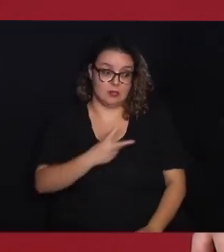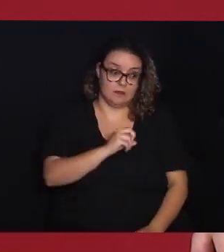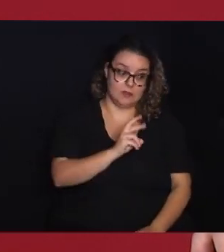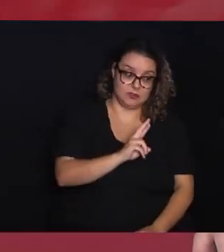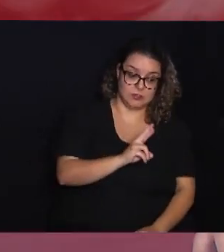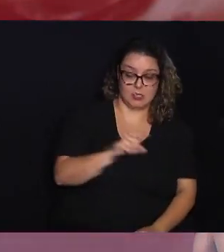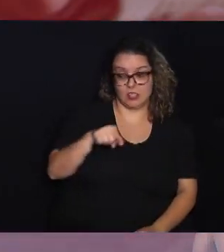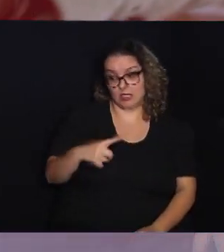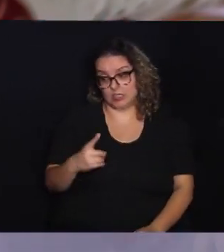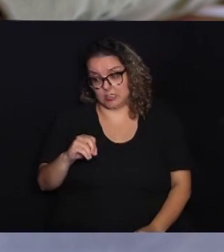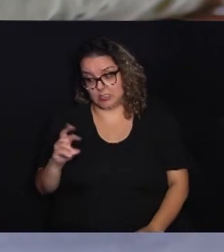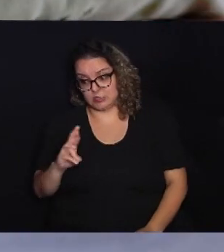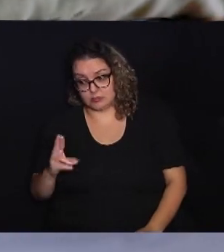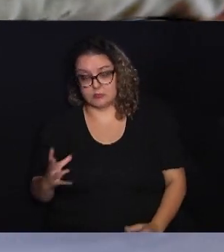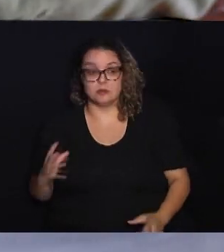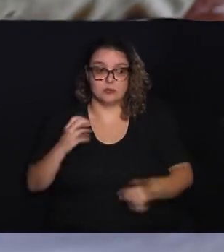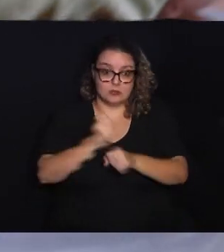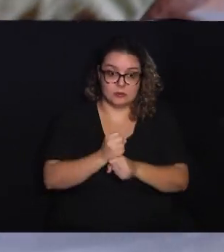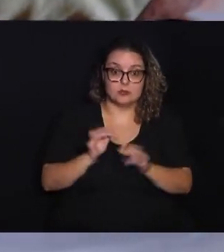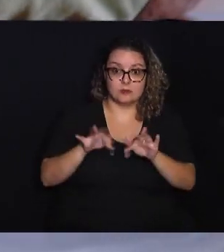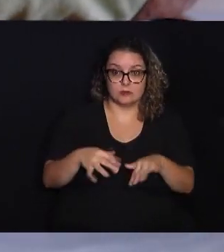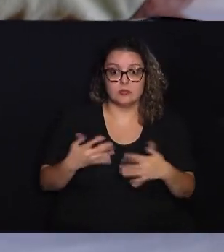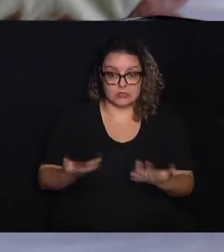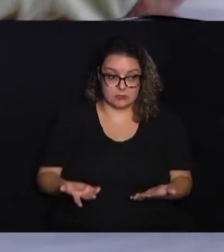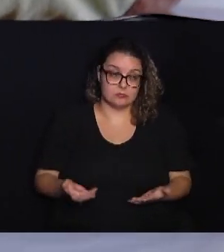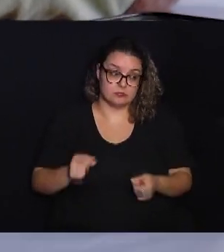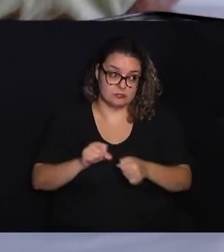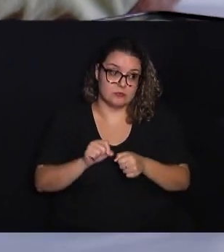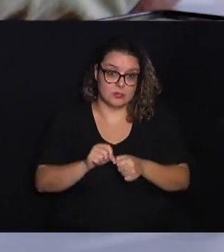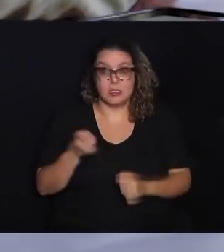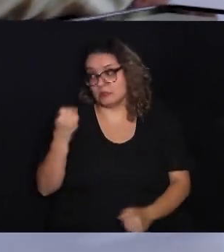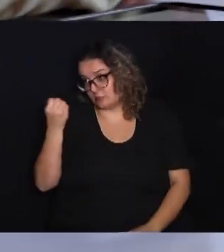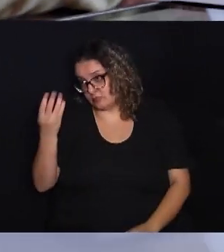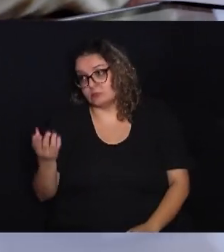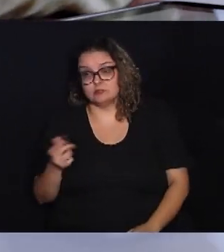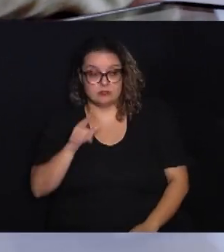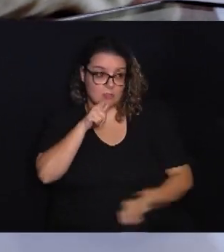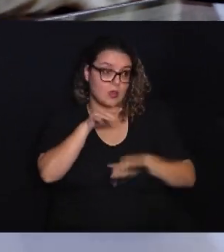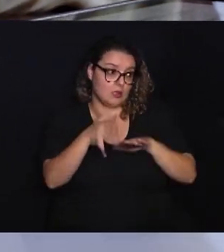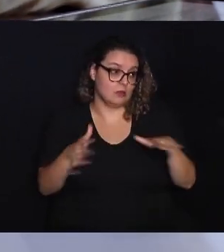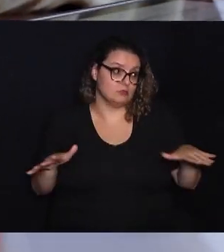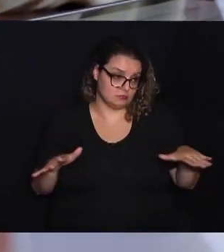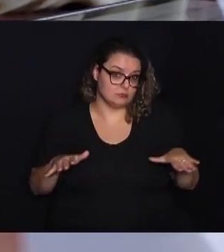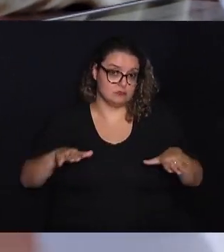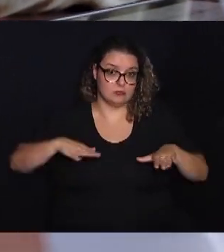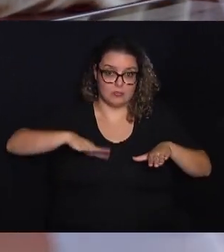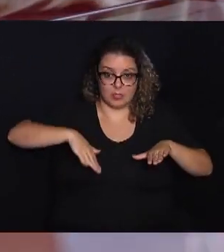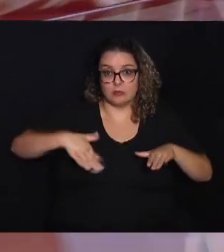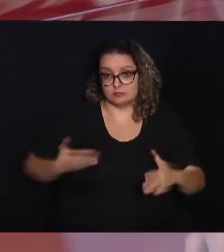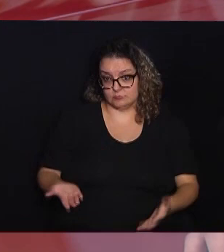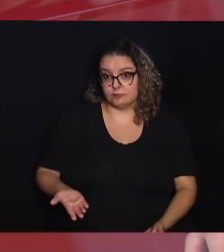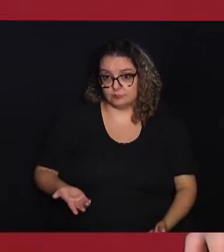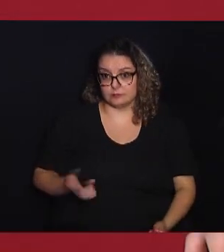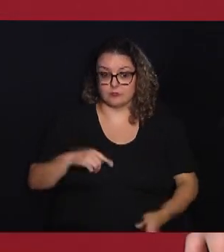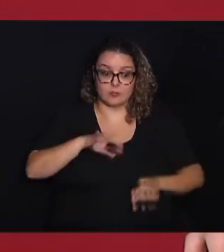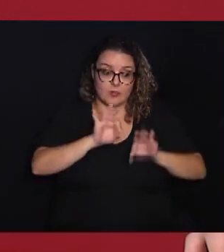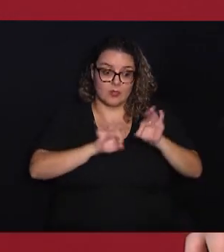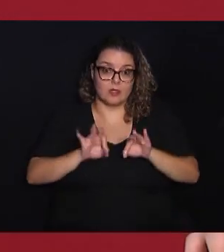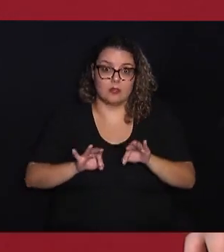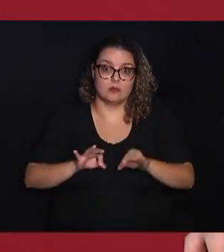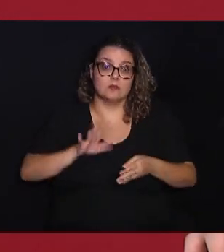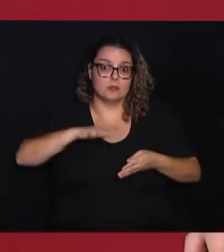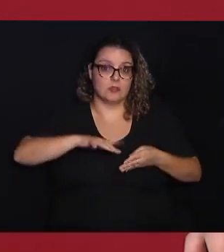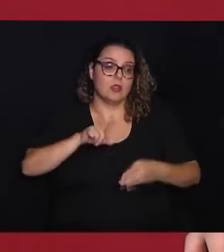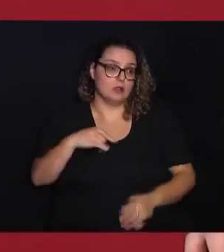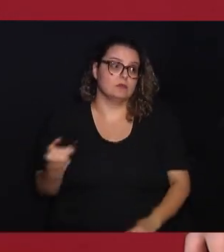aqui, é R$20 ali, é R$10 ali, e no final do ano você faz uma viagem para a praia. Então, esse planejamento da